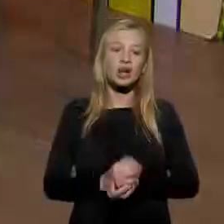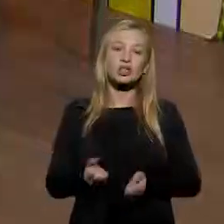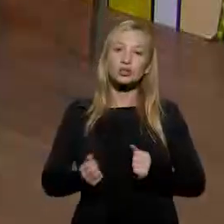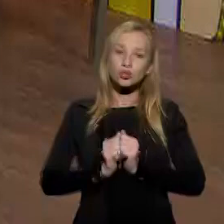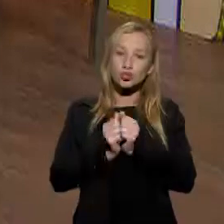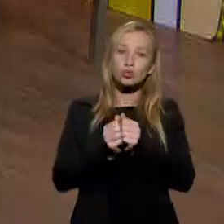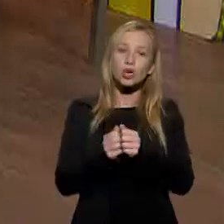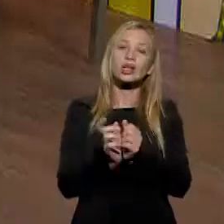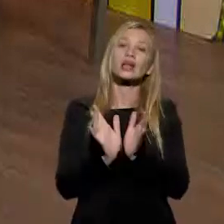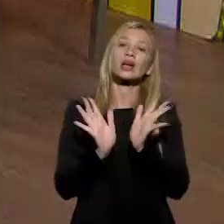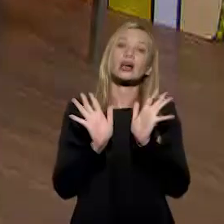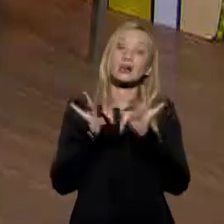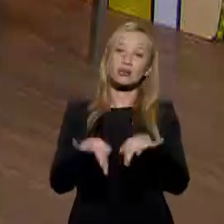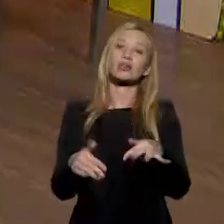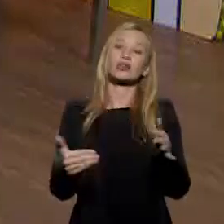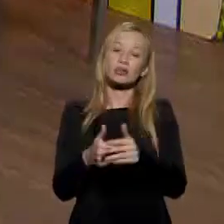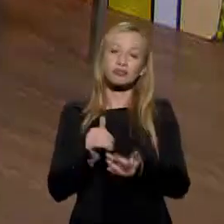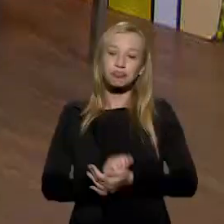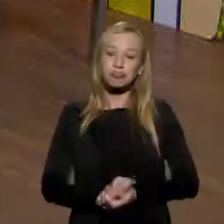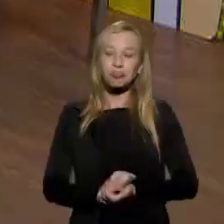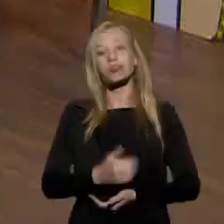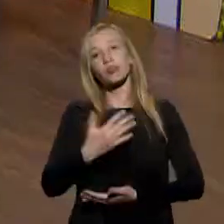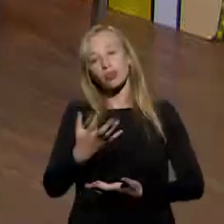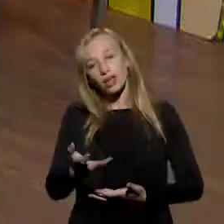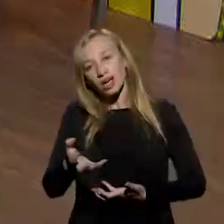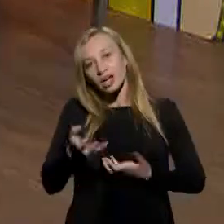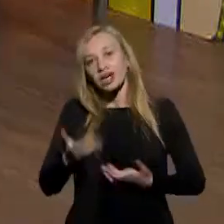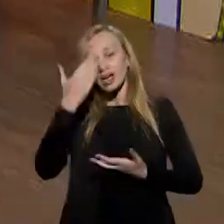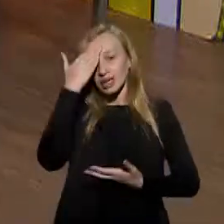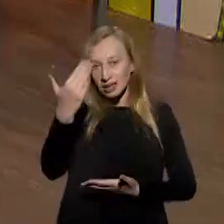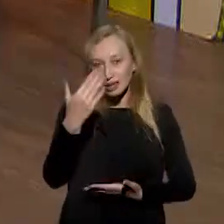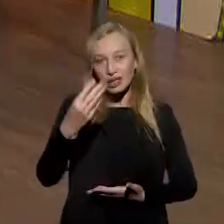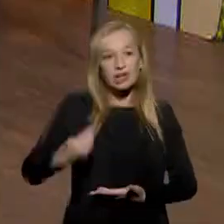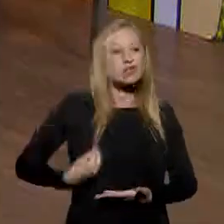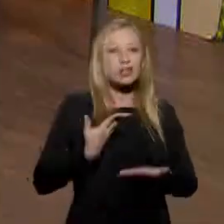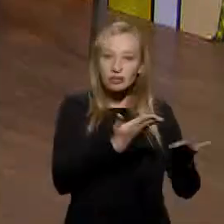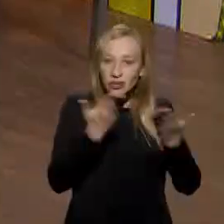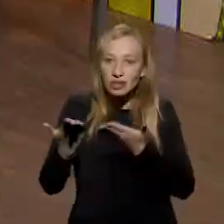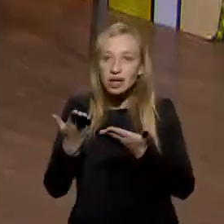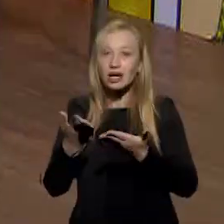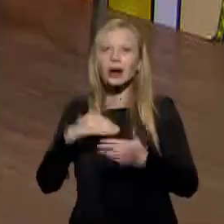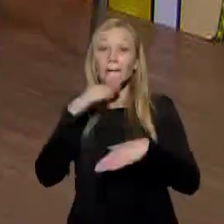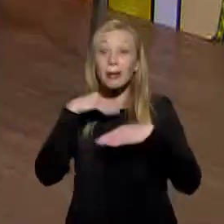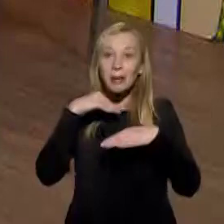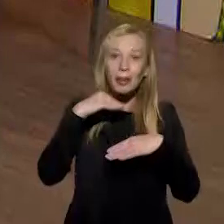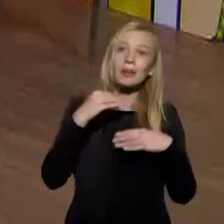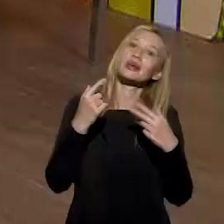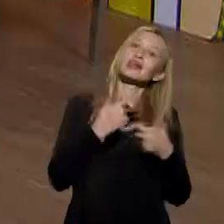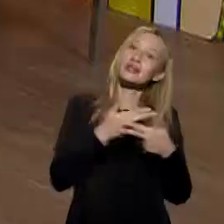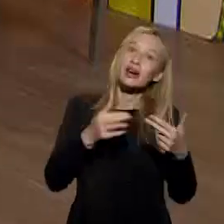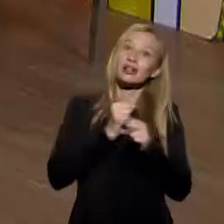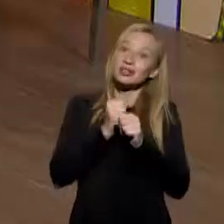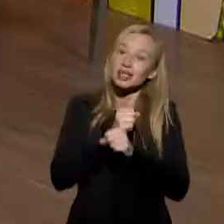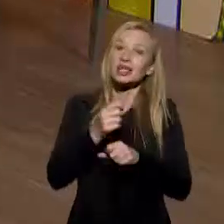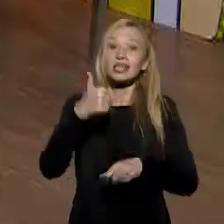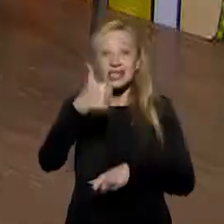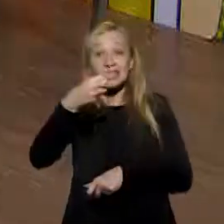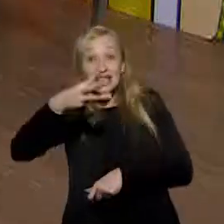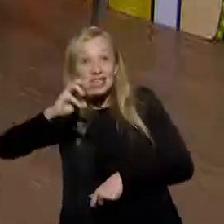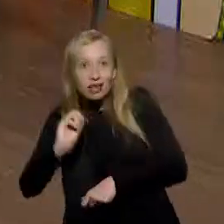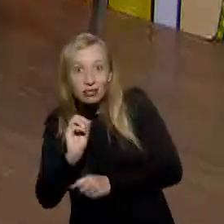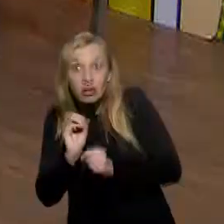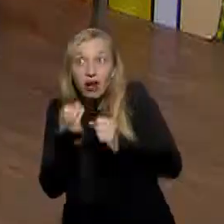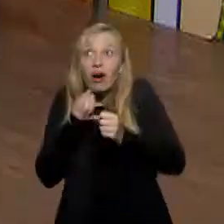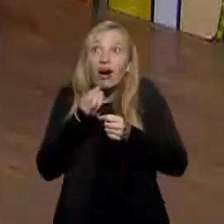ela ficou com ele até o final nélson exata queria agradecer muito a presença de vocês tem papo pra muito tempo nela cerca de